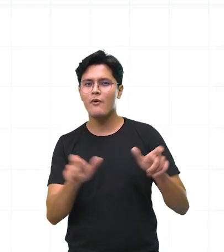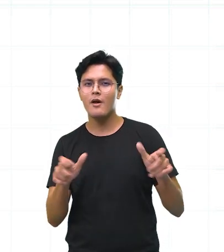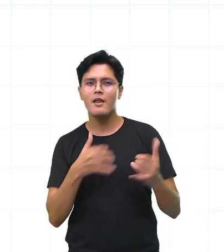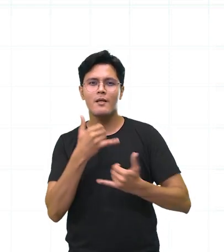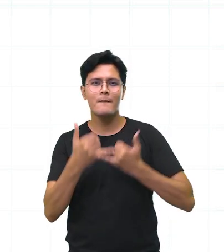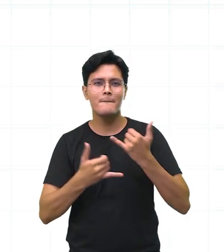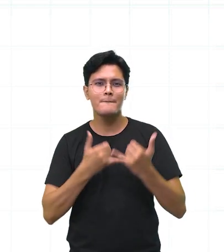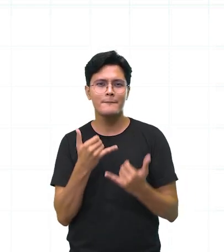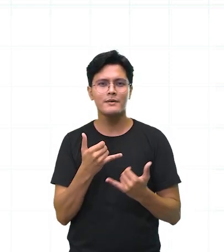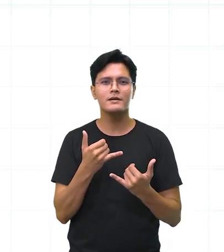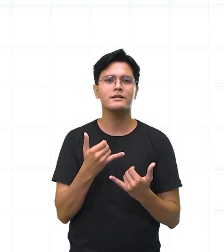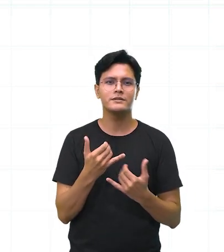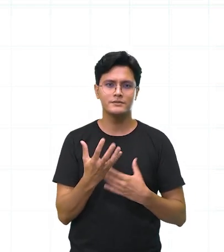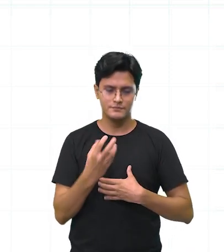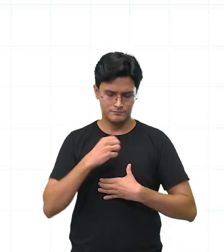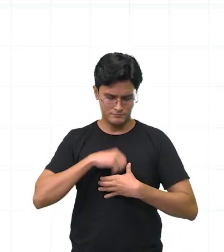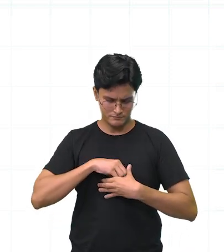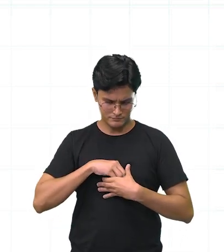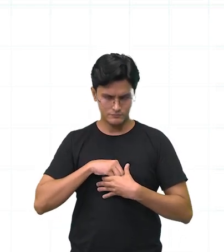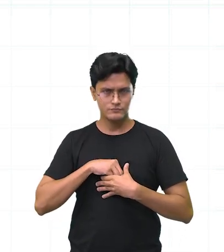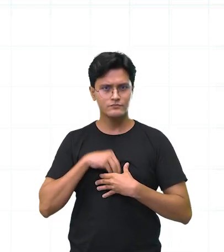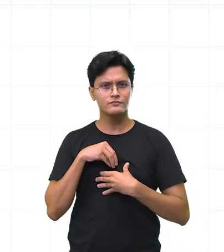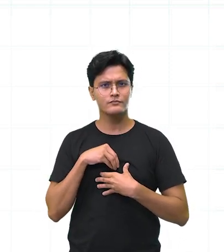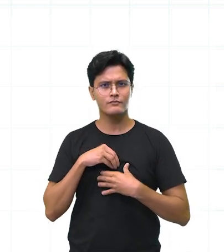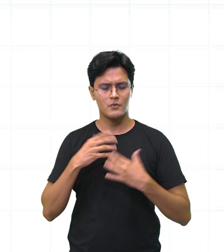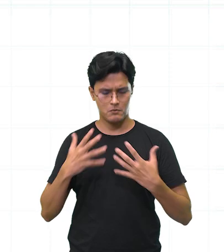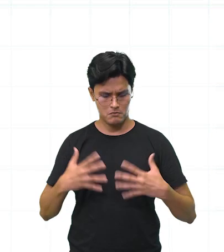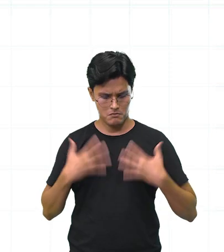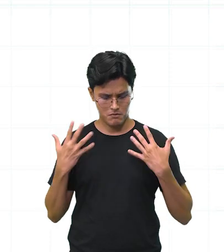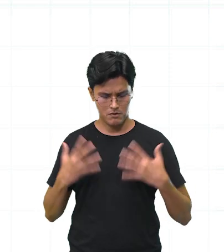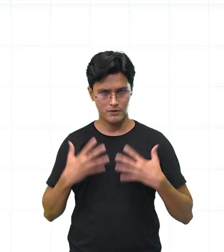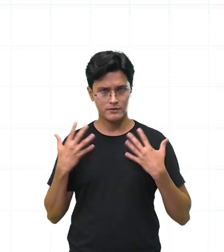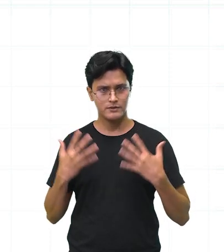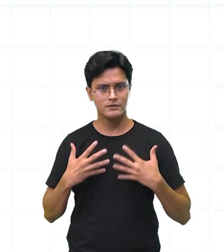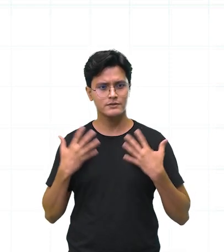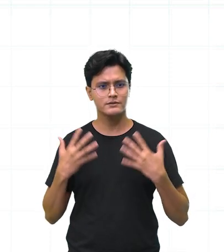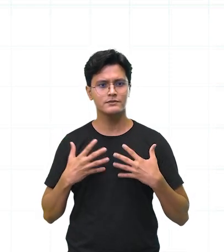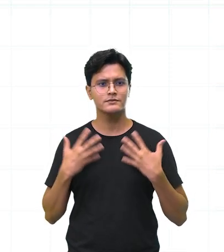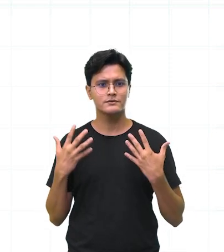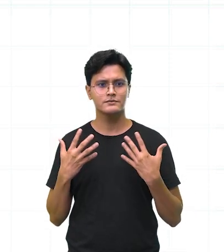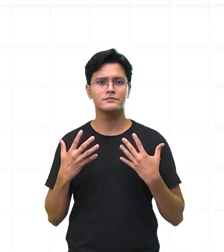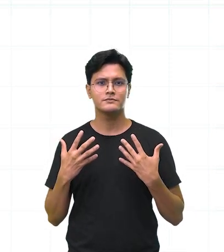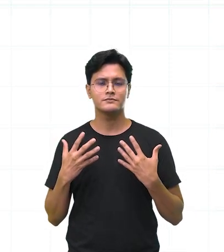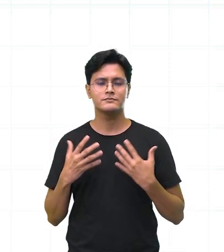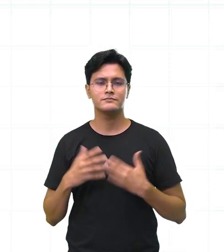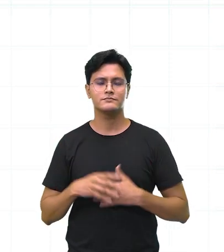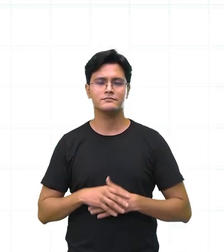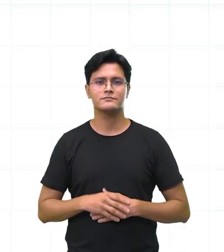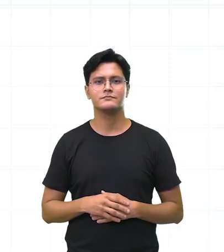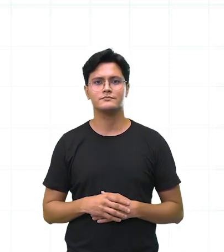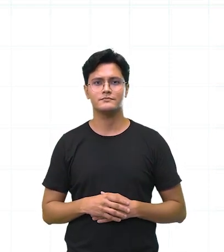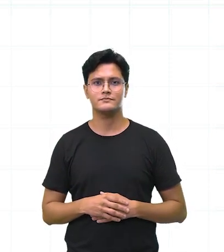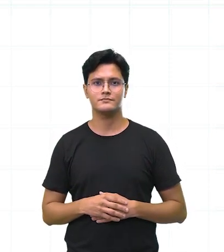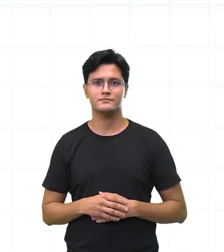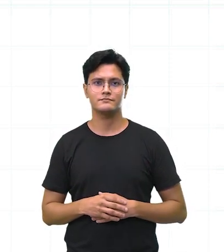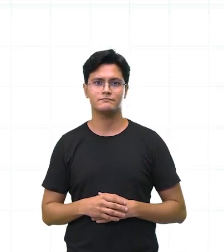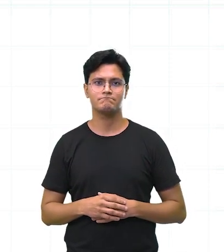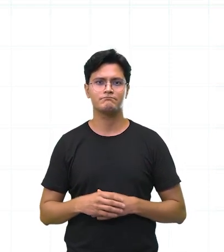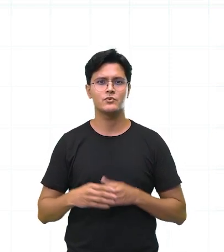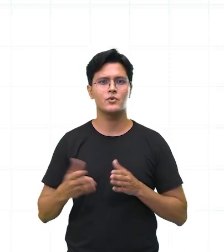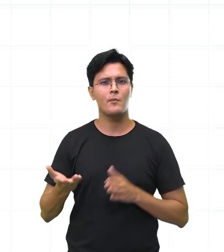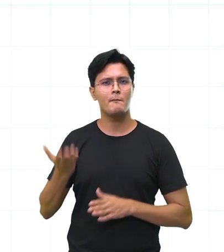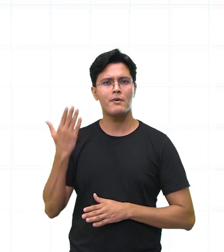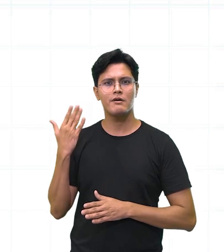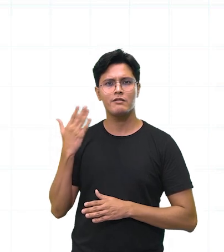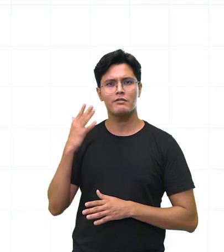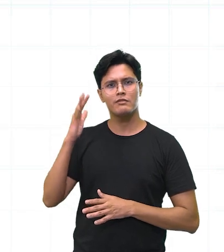qualquer coisa em minha alma começa a se alegrar. E toda aquela infância